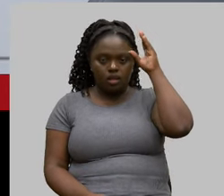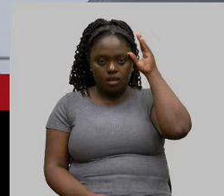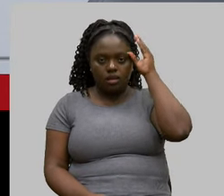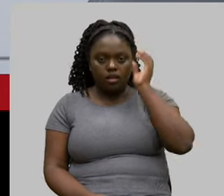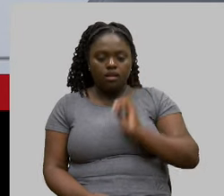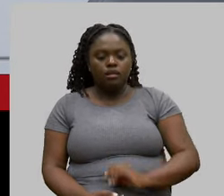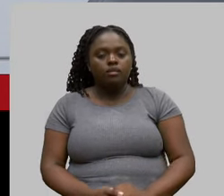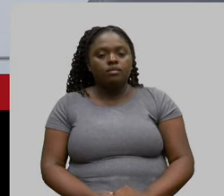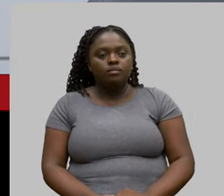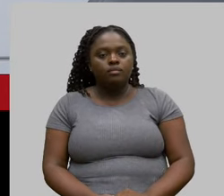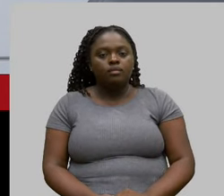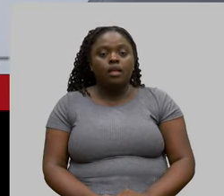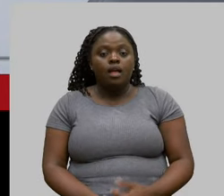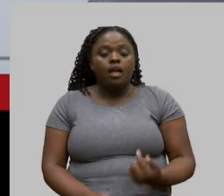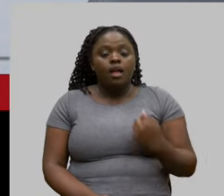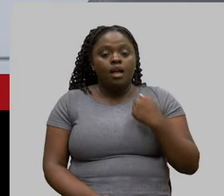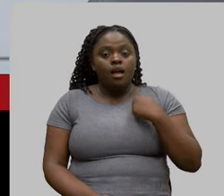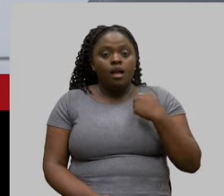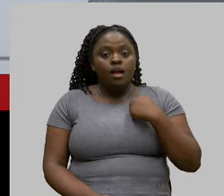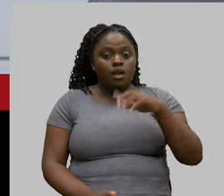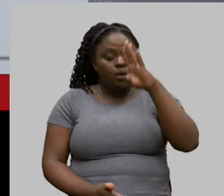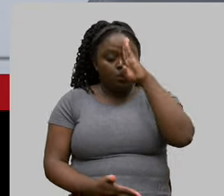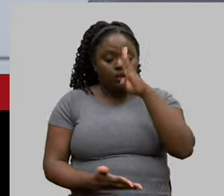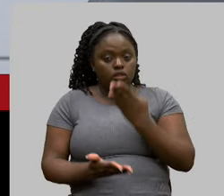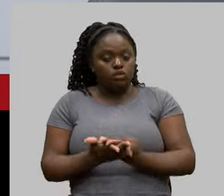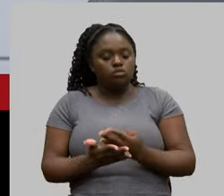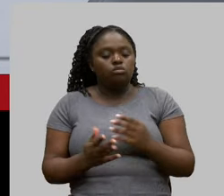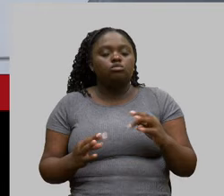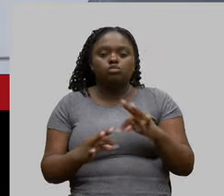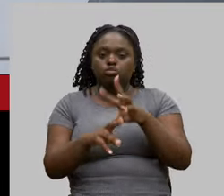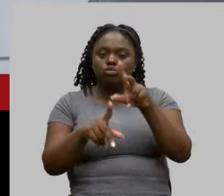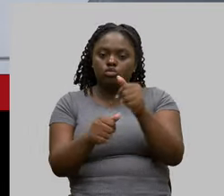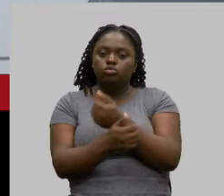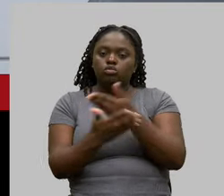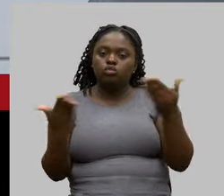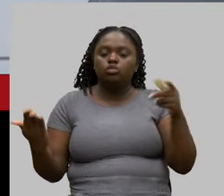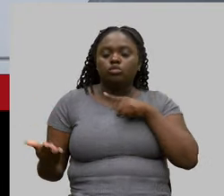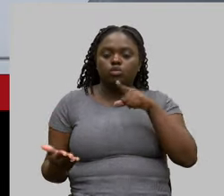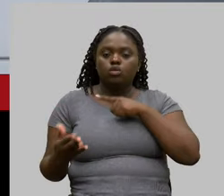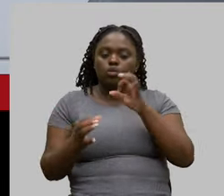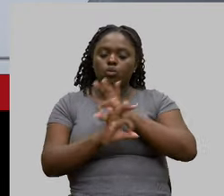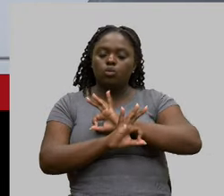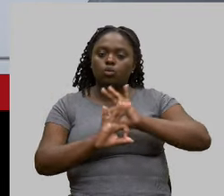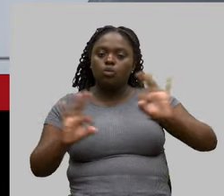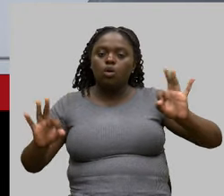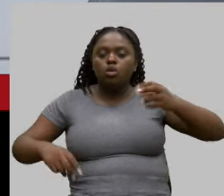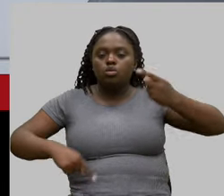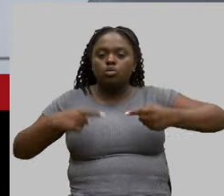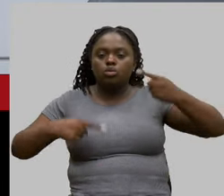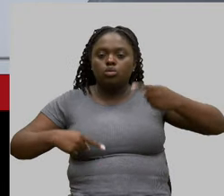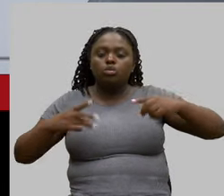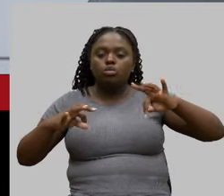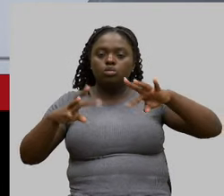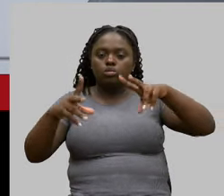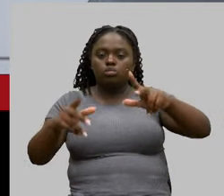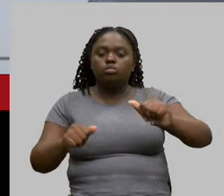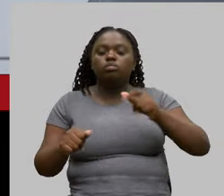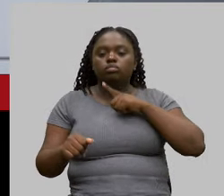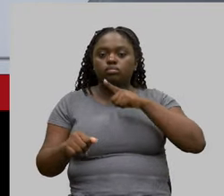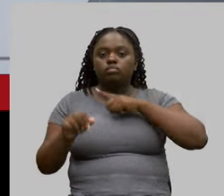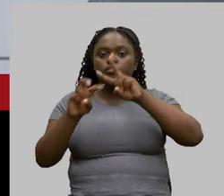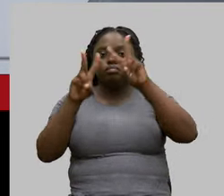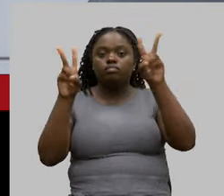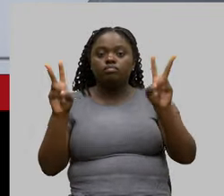eh eh acredito que todos aqui desejam uma ótima ciclo aqui de debate para todos acho que nós teremos temas muito importantes e